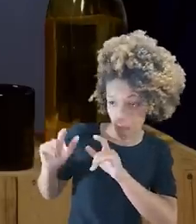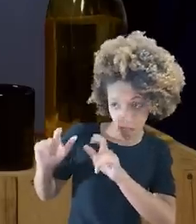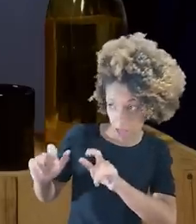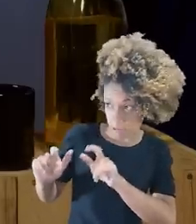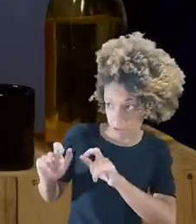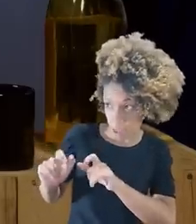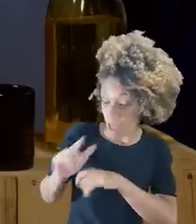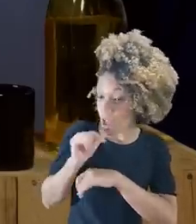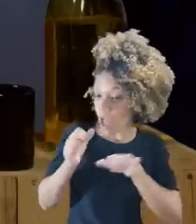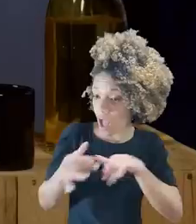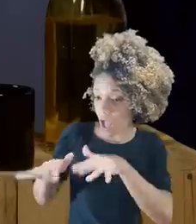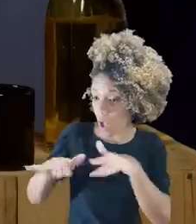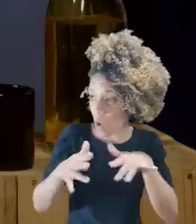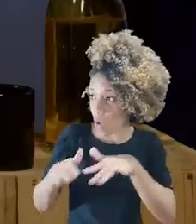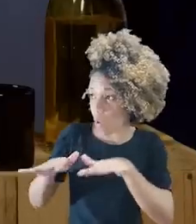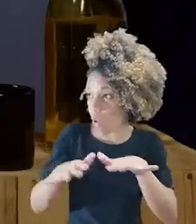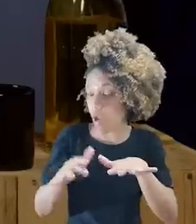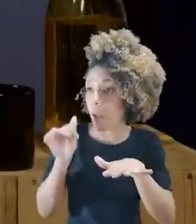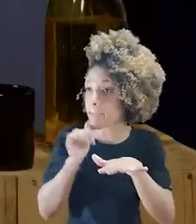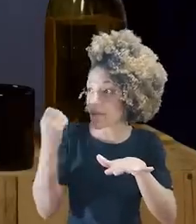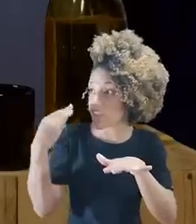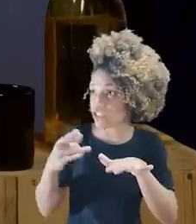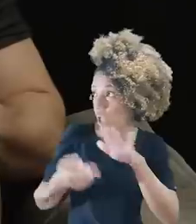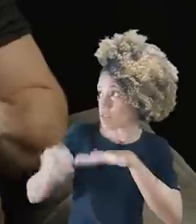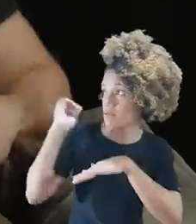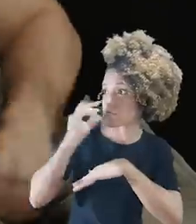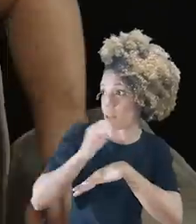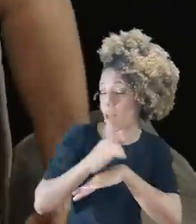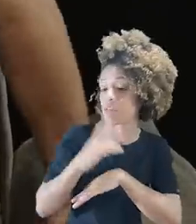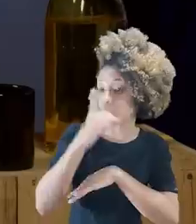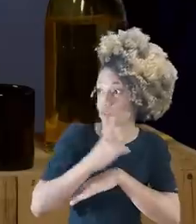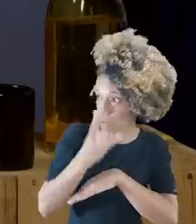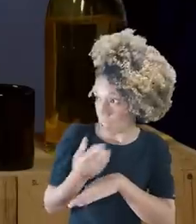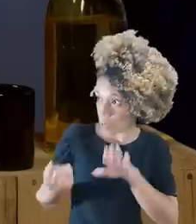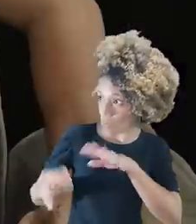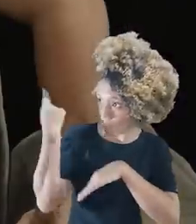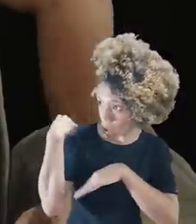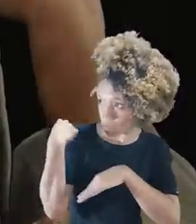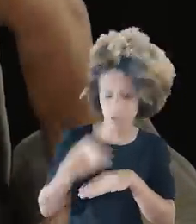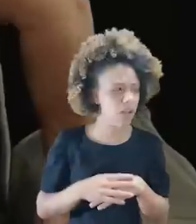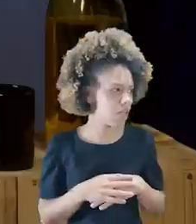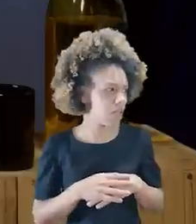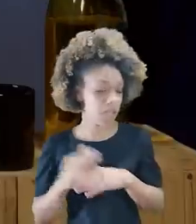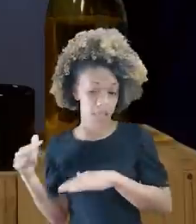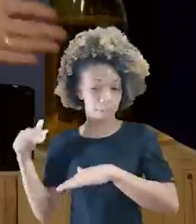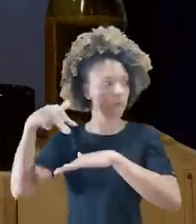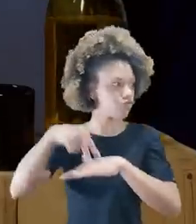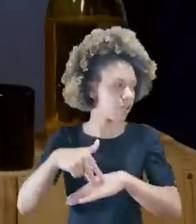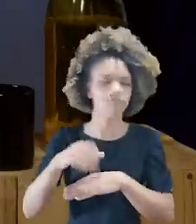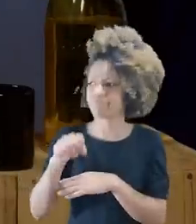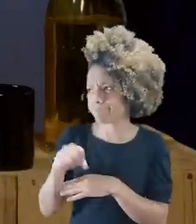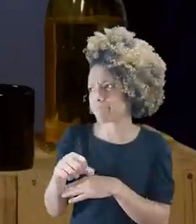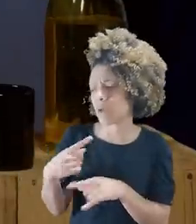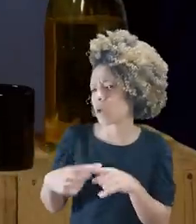na água onde a água é transparente onde aquela mulher foi viajar no final de semana passada entend entendi entendi entendi Você projeta né É porque não é só